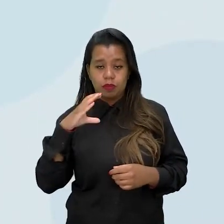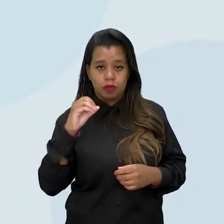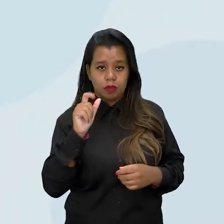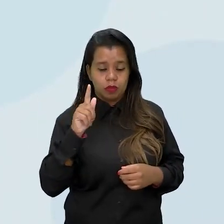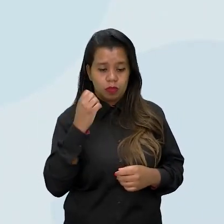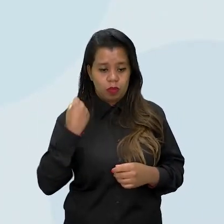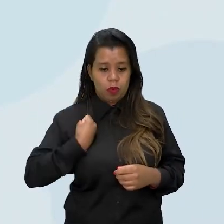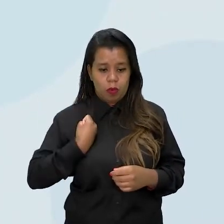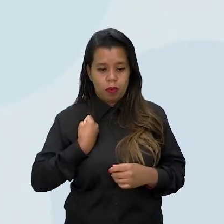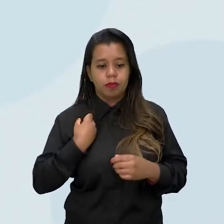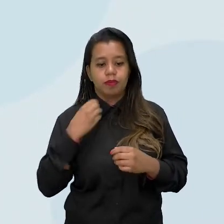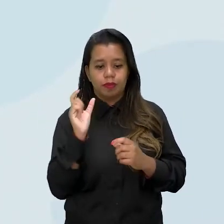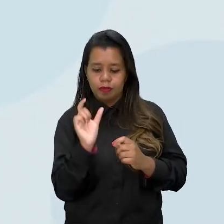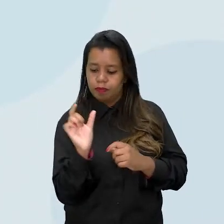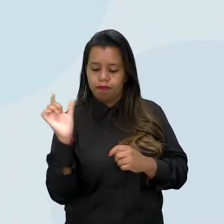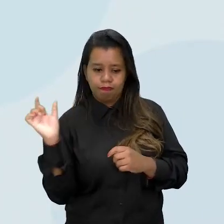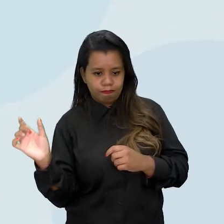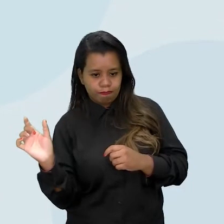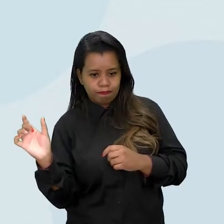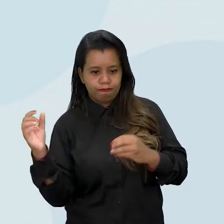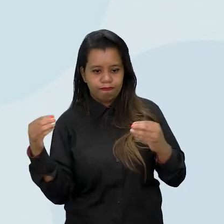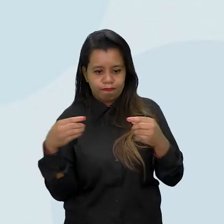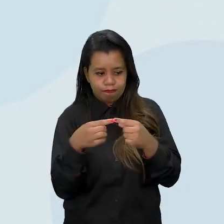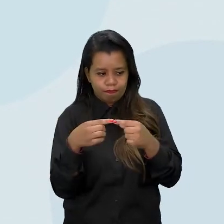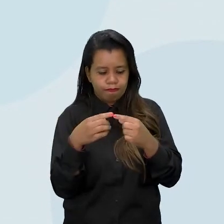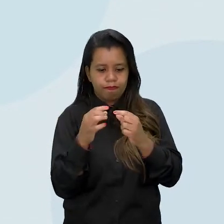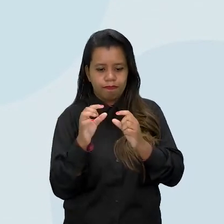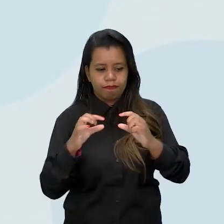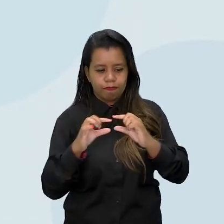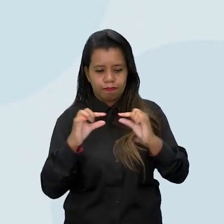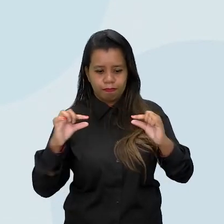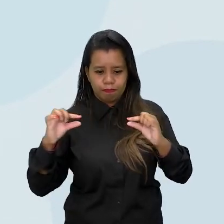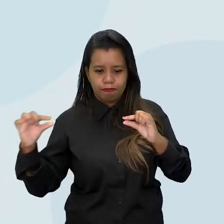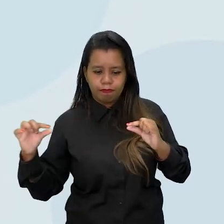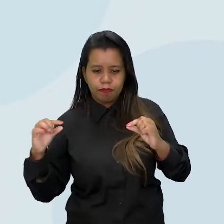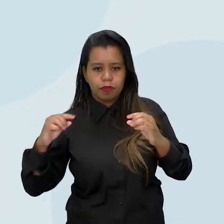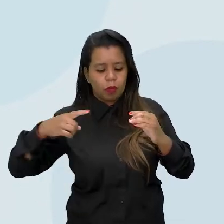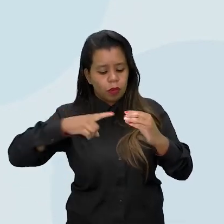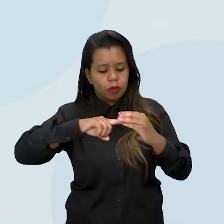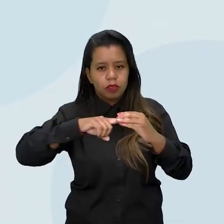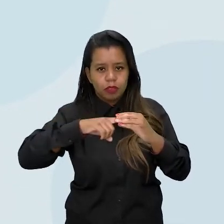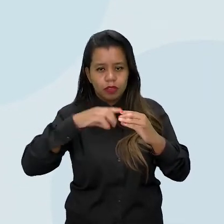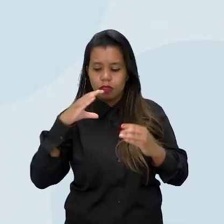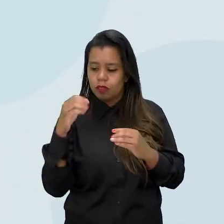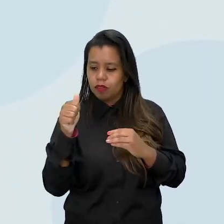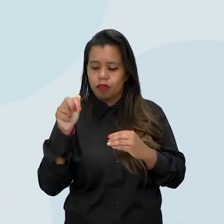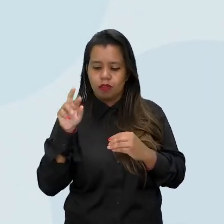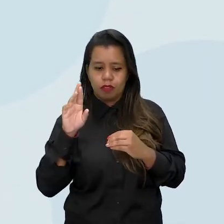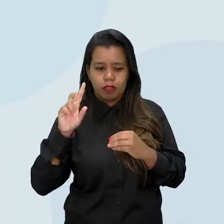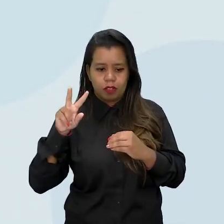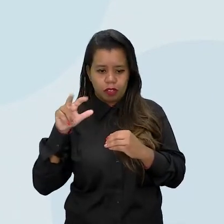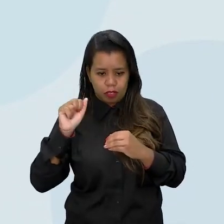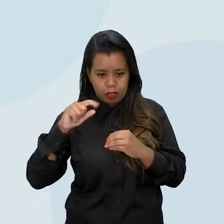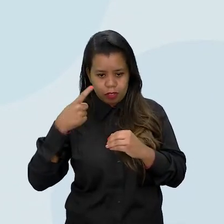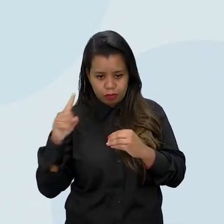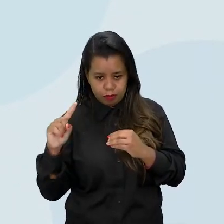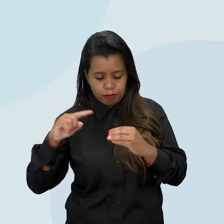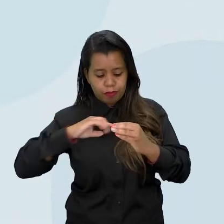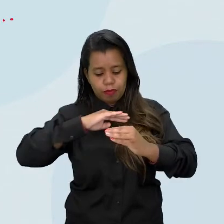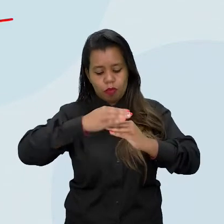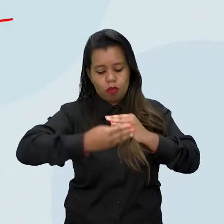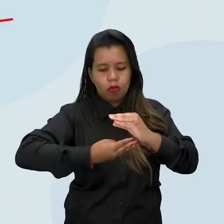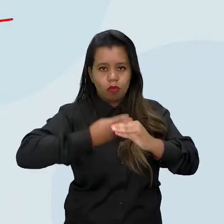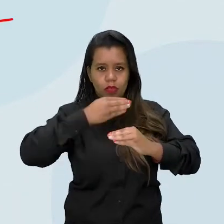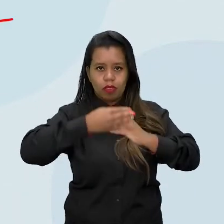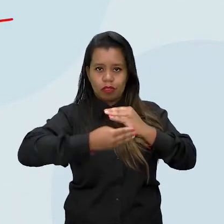representa, tem uma representação aí. Dentro tem um carvão, né? Pro lado de fora tem outro isolante